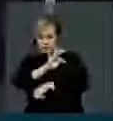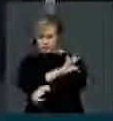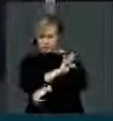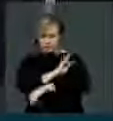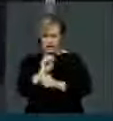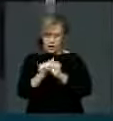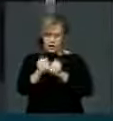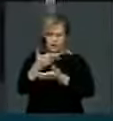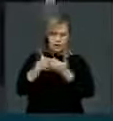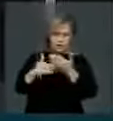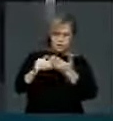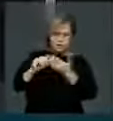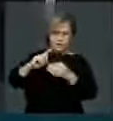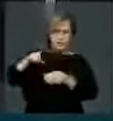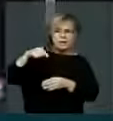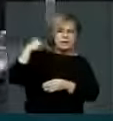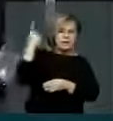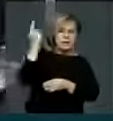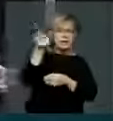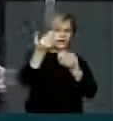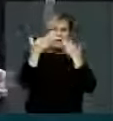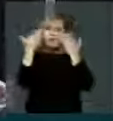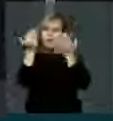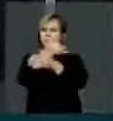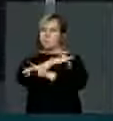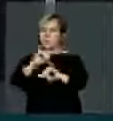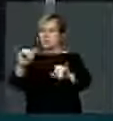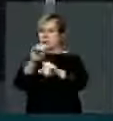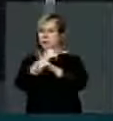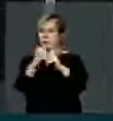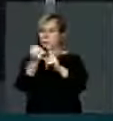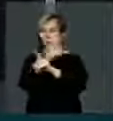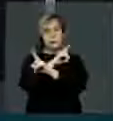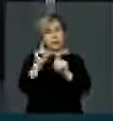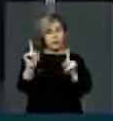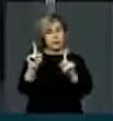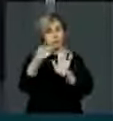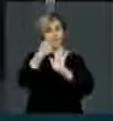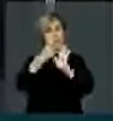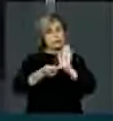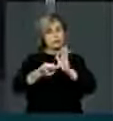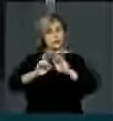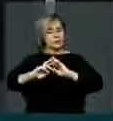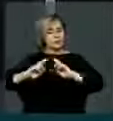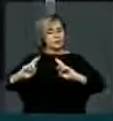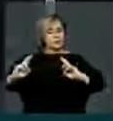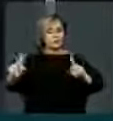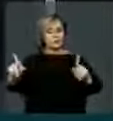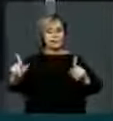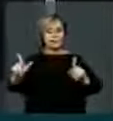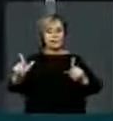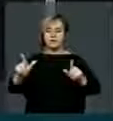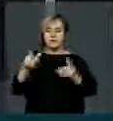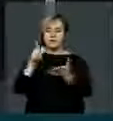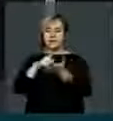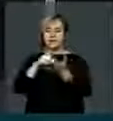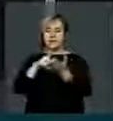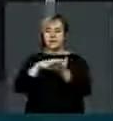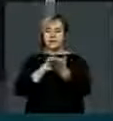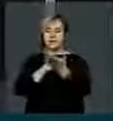dividido em áreas para que depois possa ser oferecida a sociedade um programa diferente um programa que vem de fora para dentro